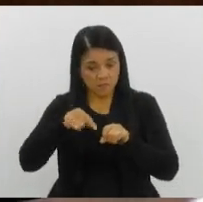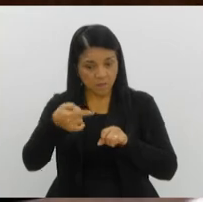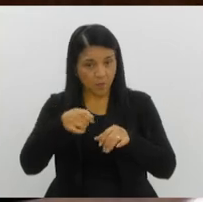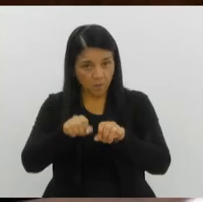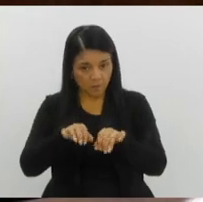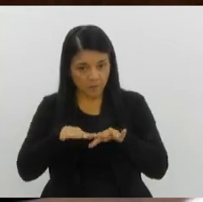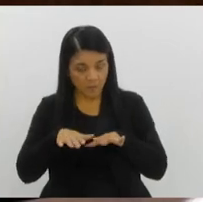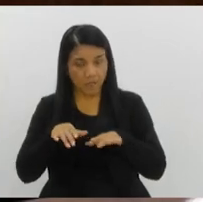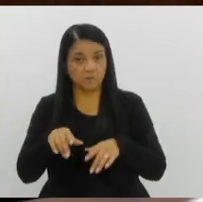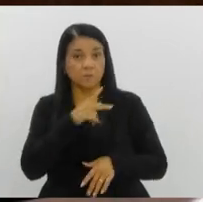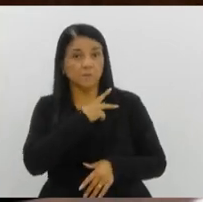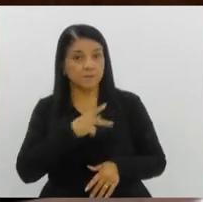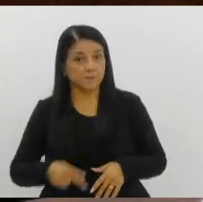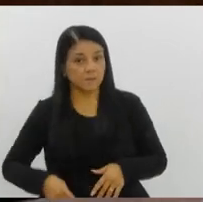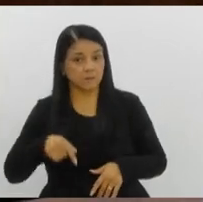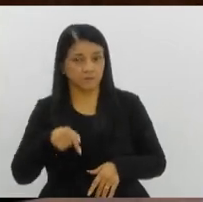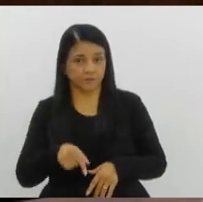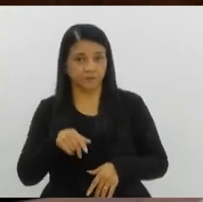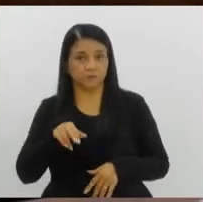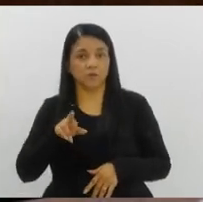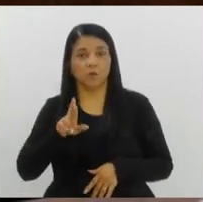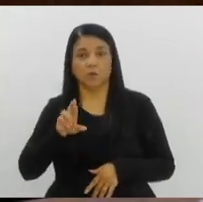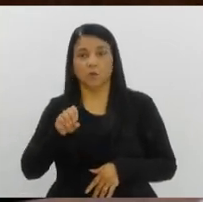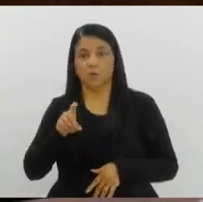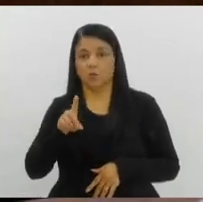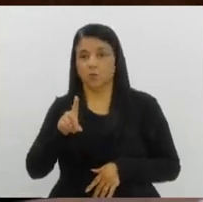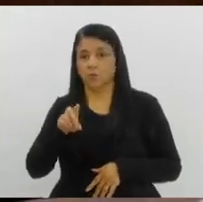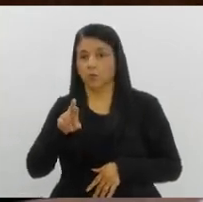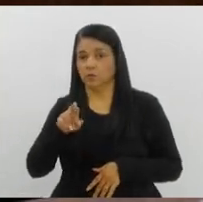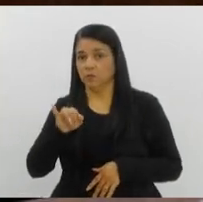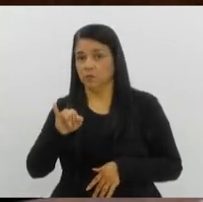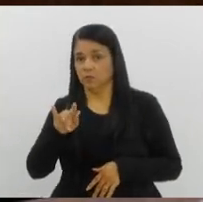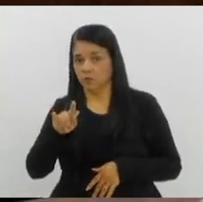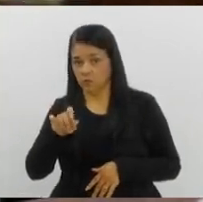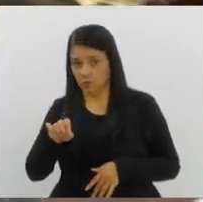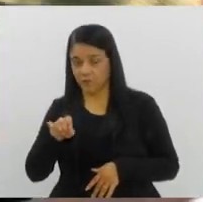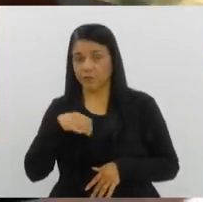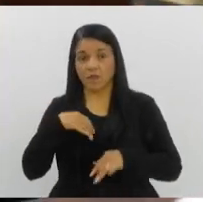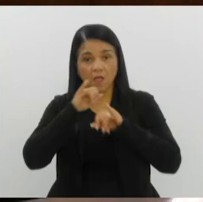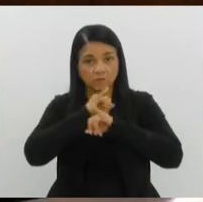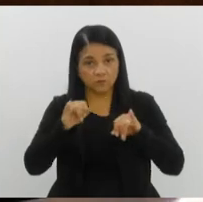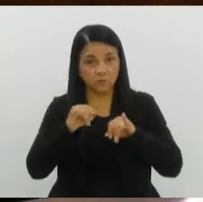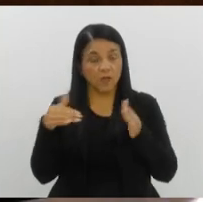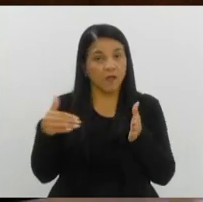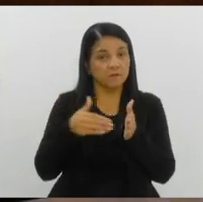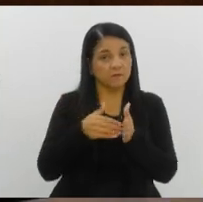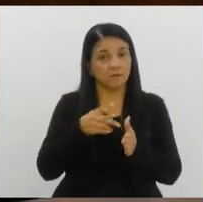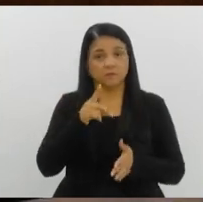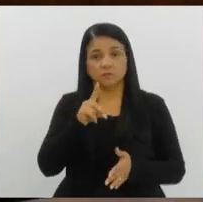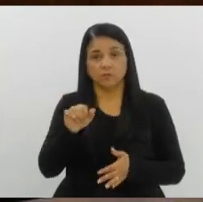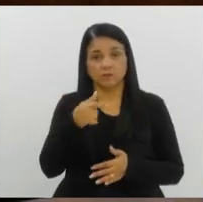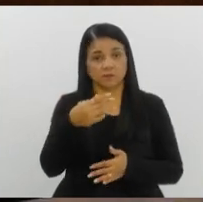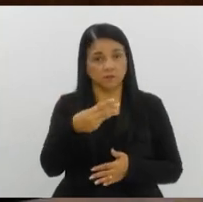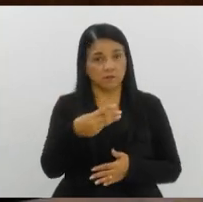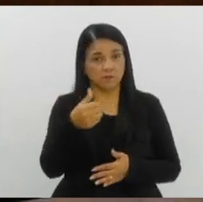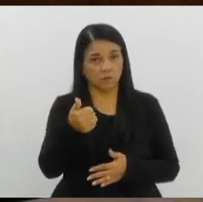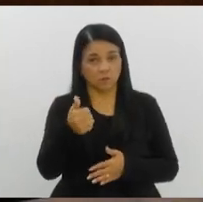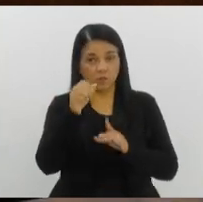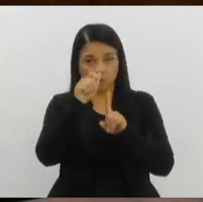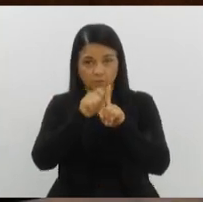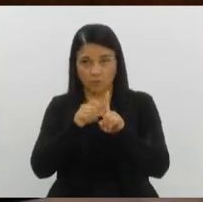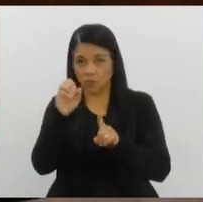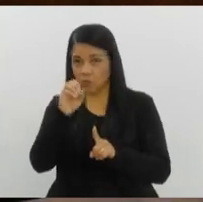casa anunciou que até 31 de outubro, as sessões